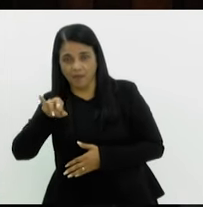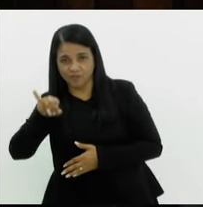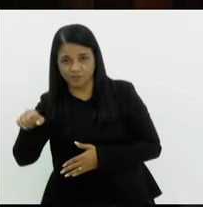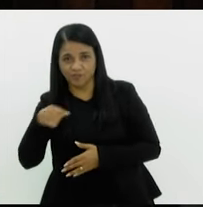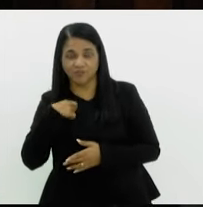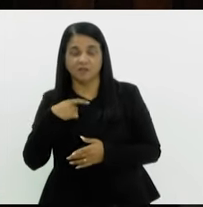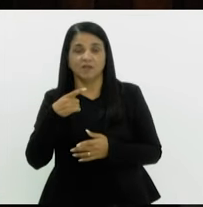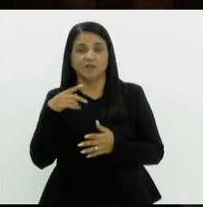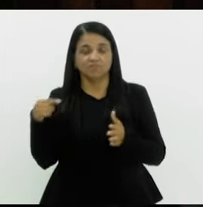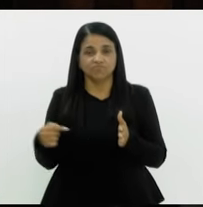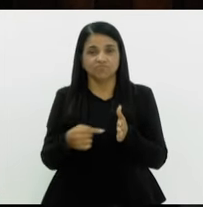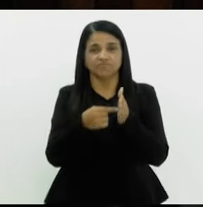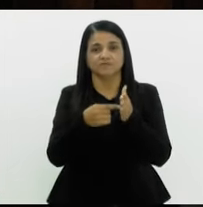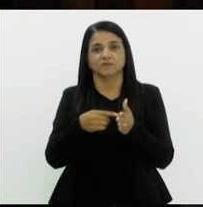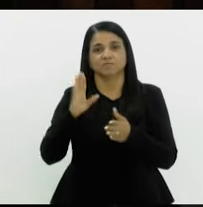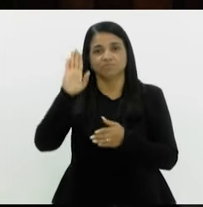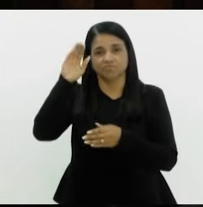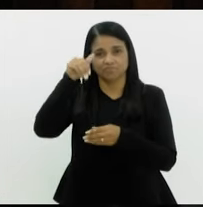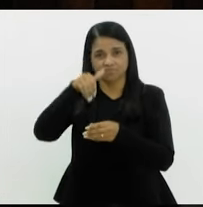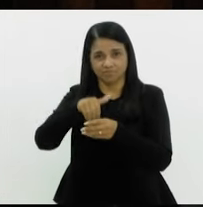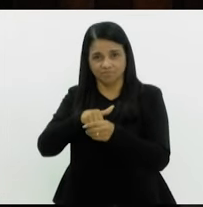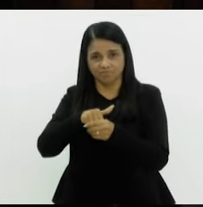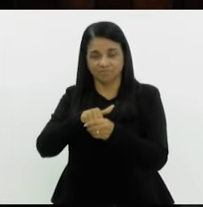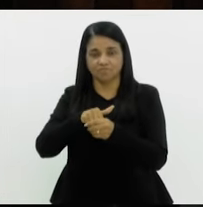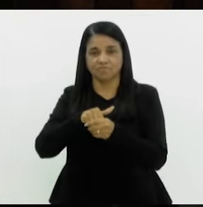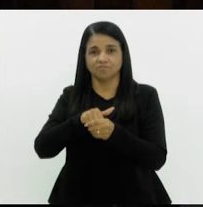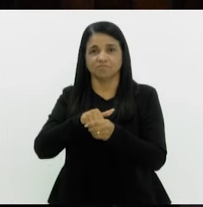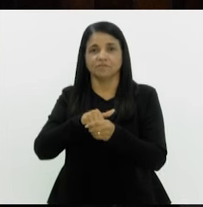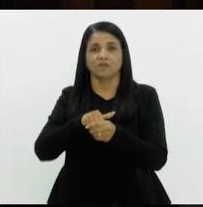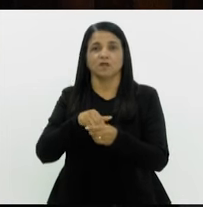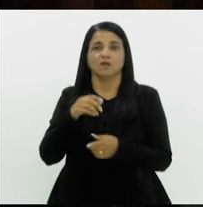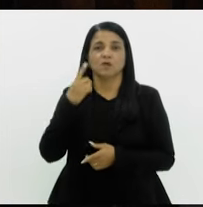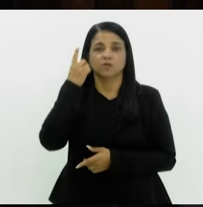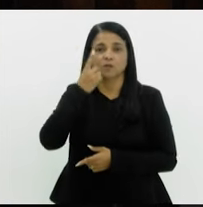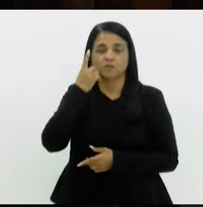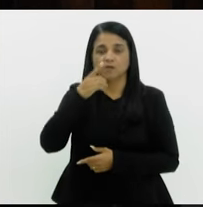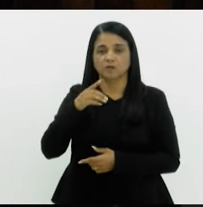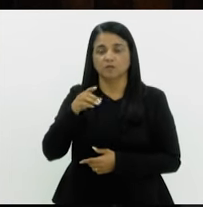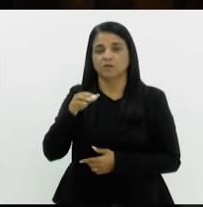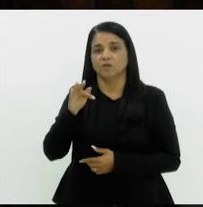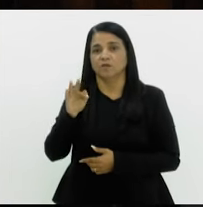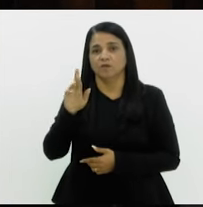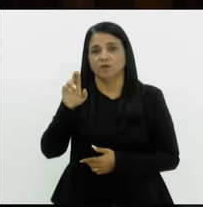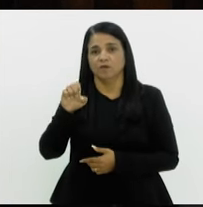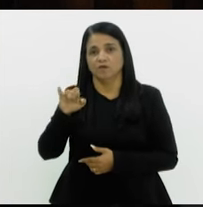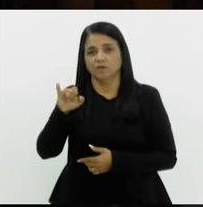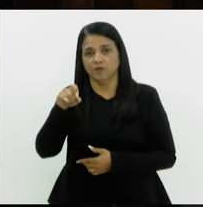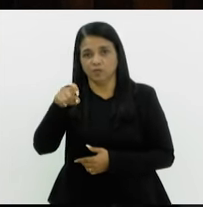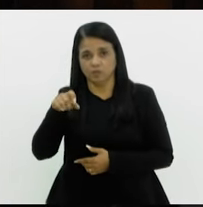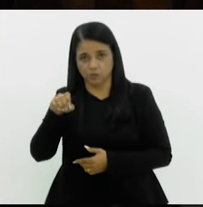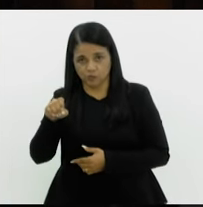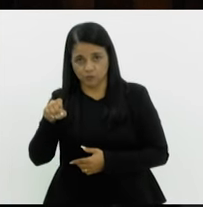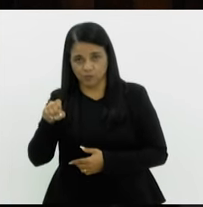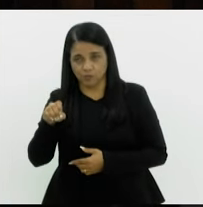Justiça Eleitoral, pela coligação do então candidato, deputado Marcelo Freixo,